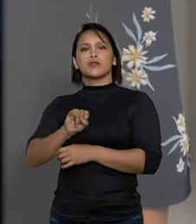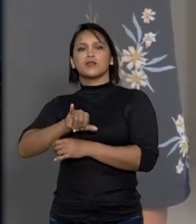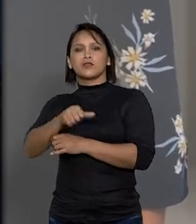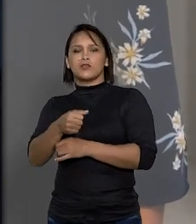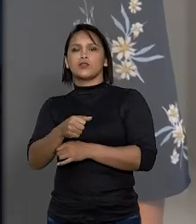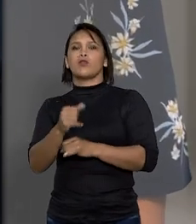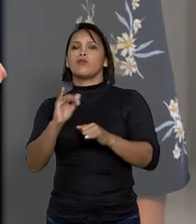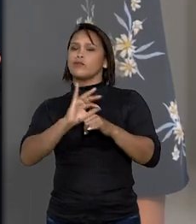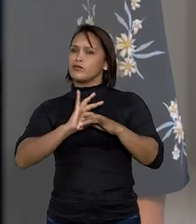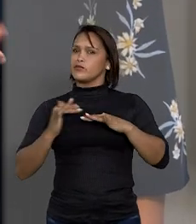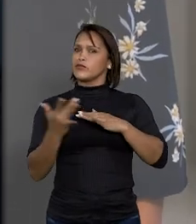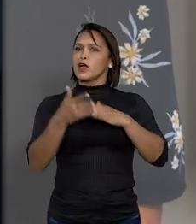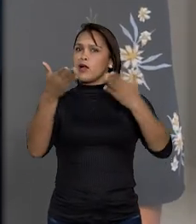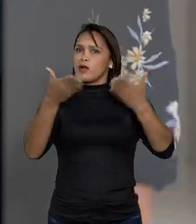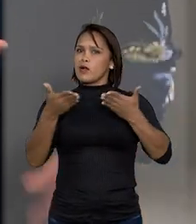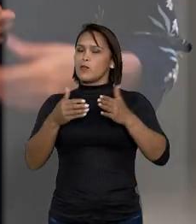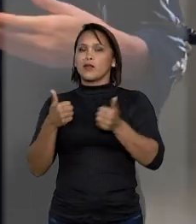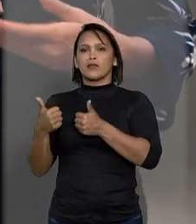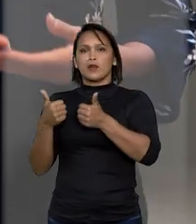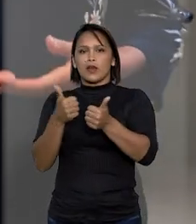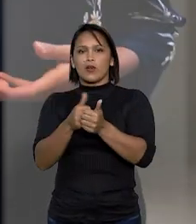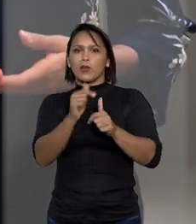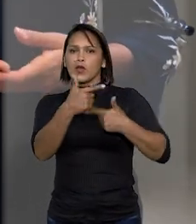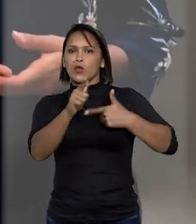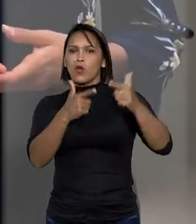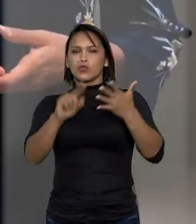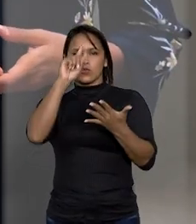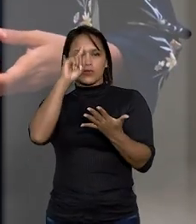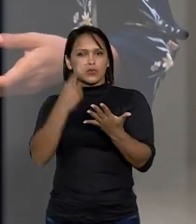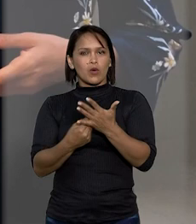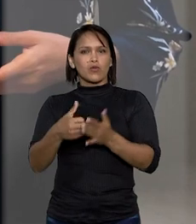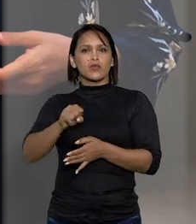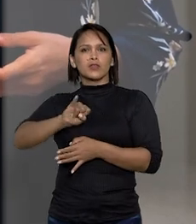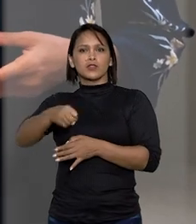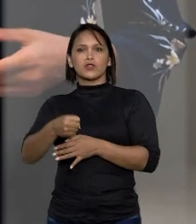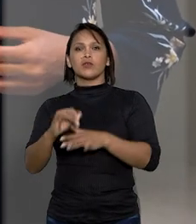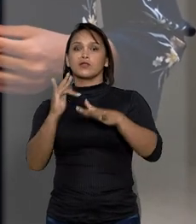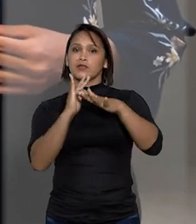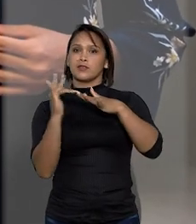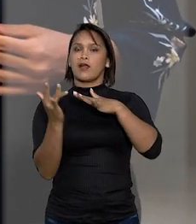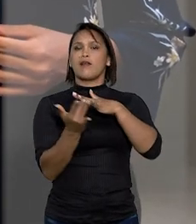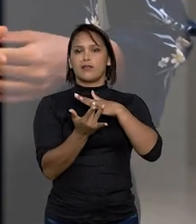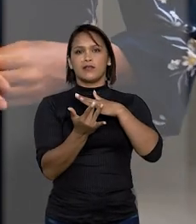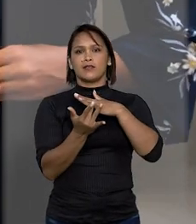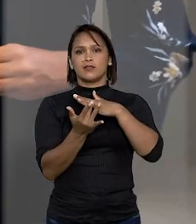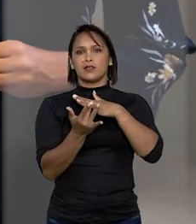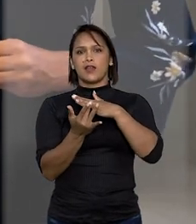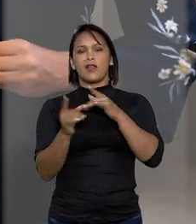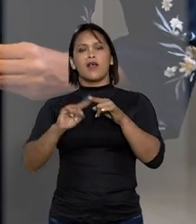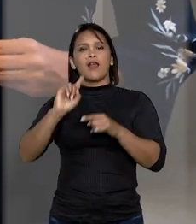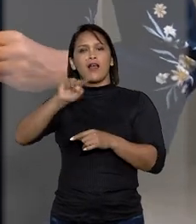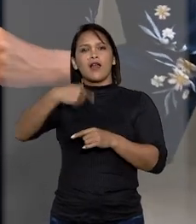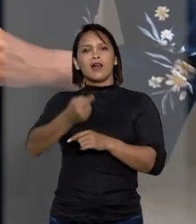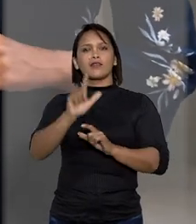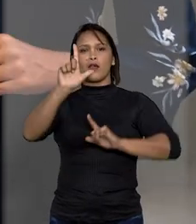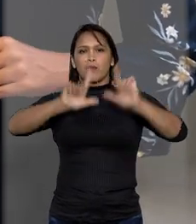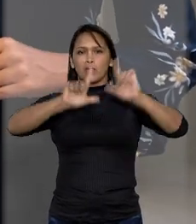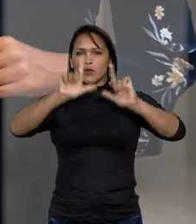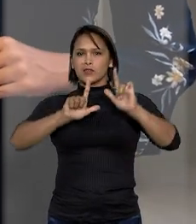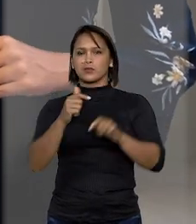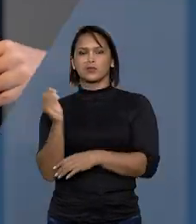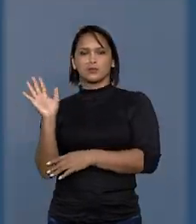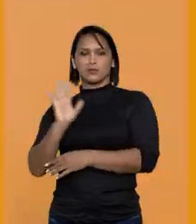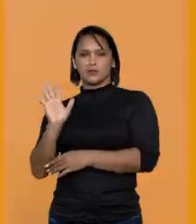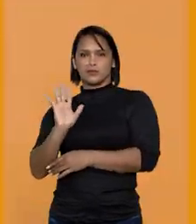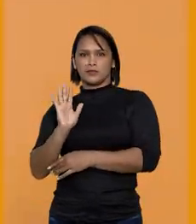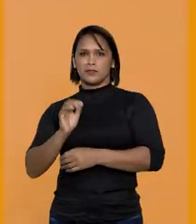STJ notícias fica por aqui acompanhe outras decisões do tribunal nas nossas redes sociais o próximo programa